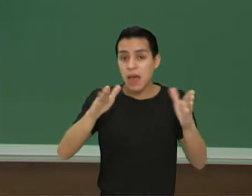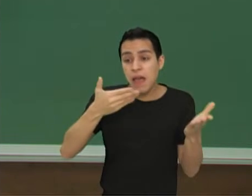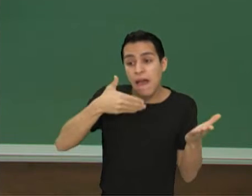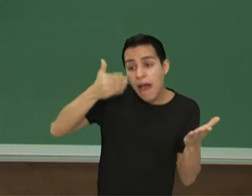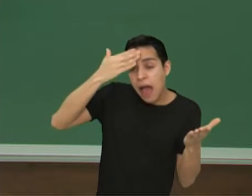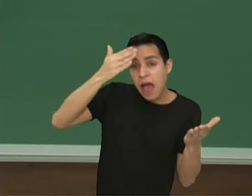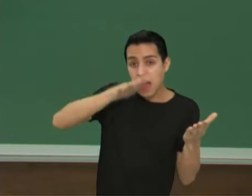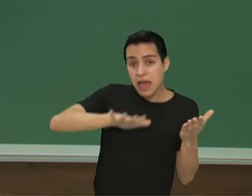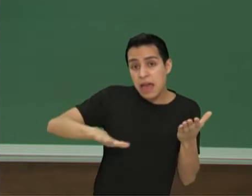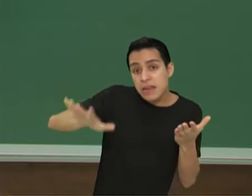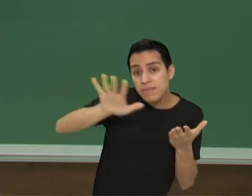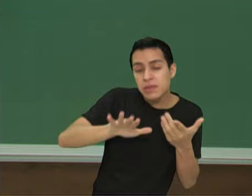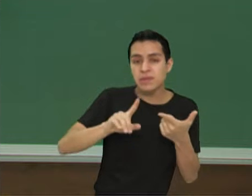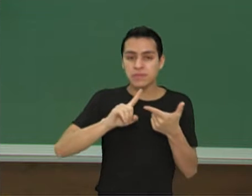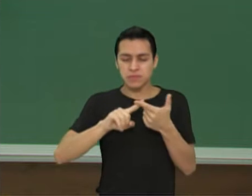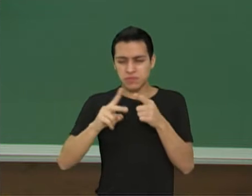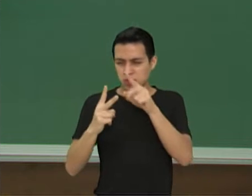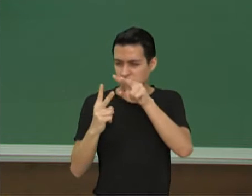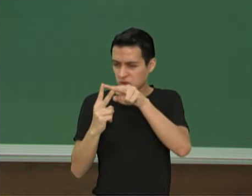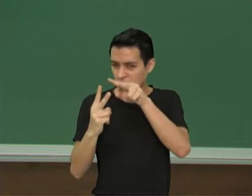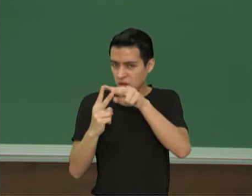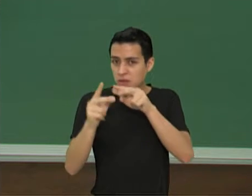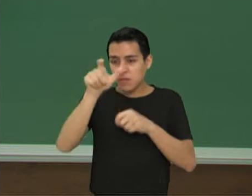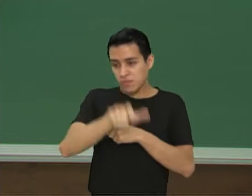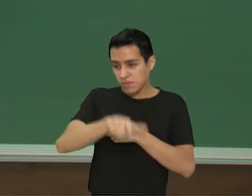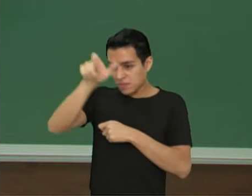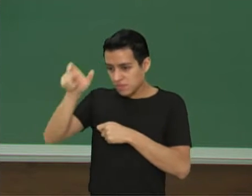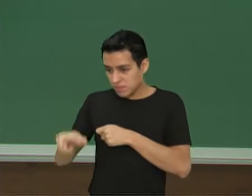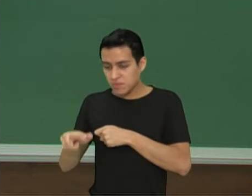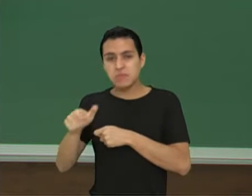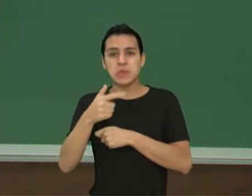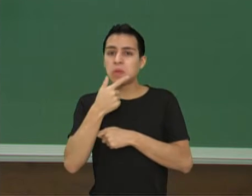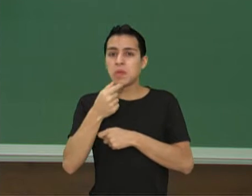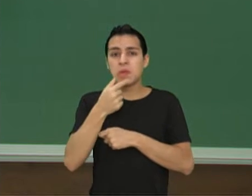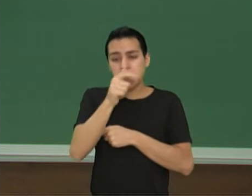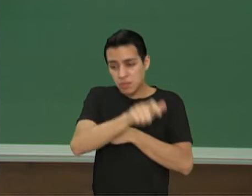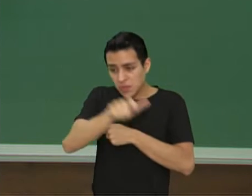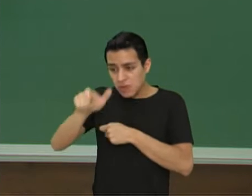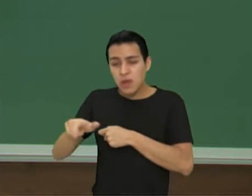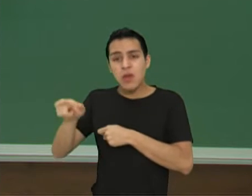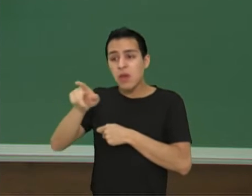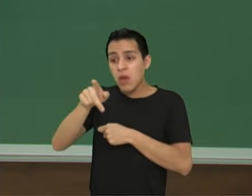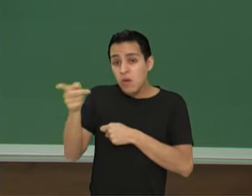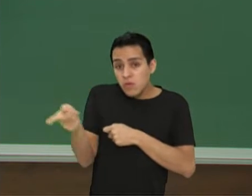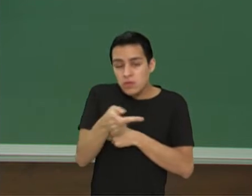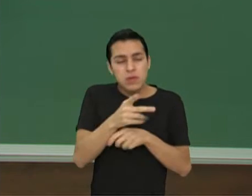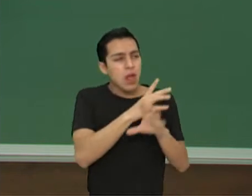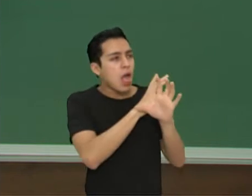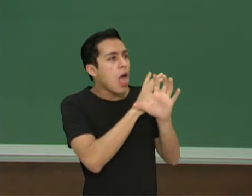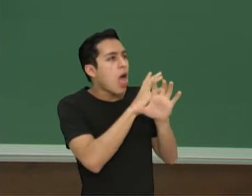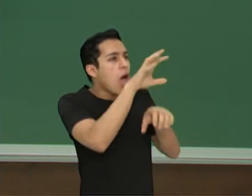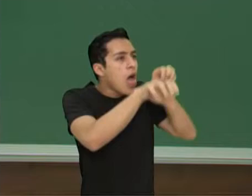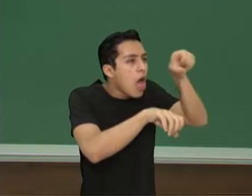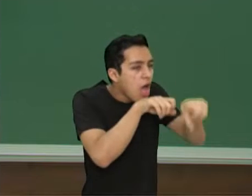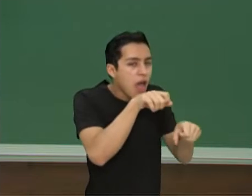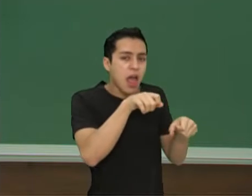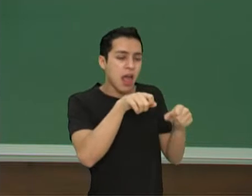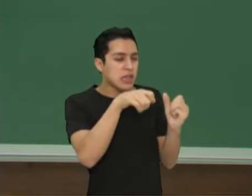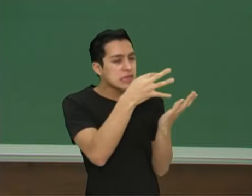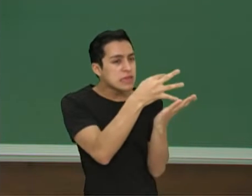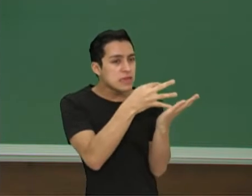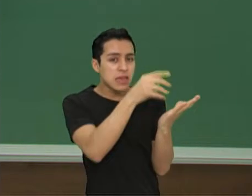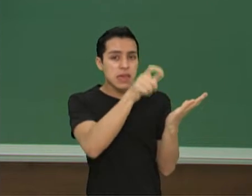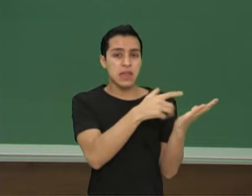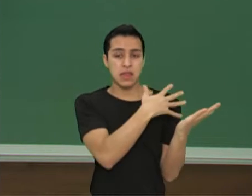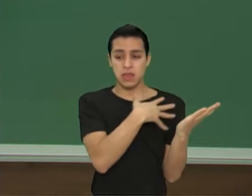né, e sobretudo dois pensadores árabes, né, o Avicena e Averroes, eles resgataram essa obra do Aristóteles, né, e